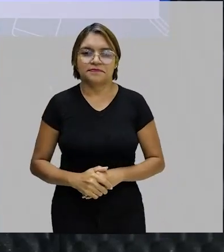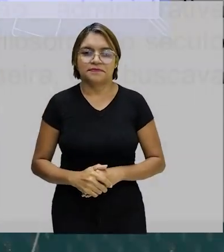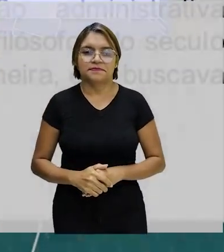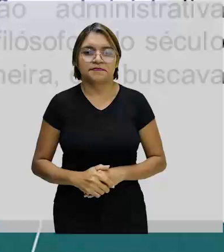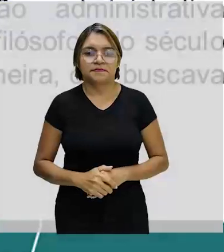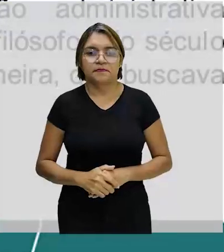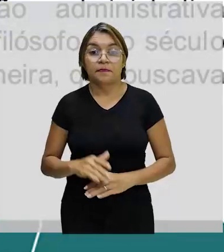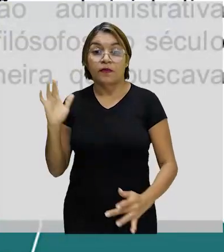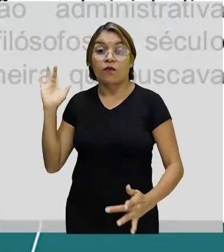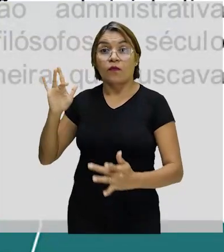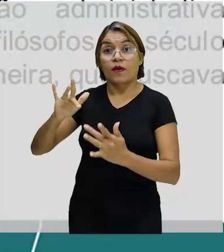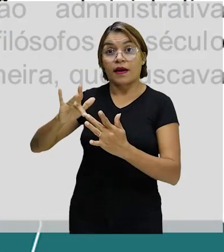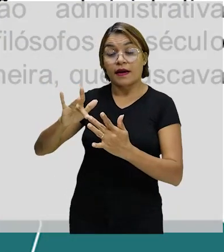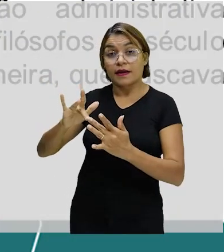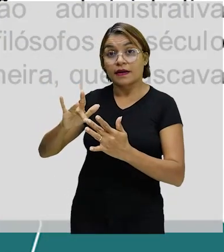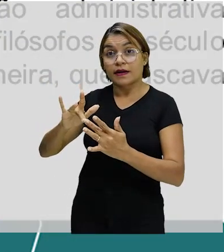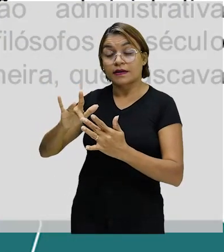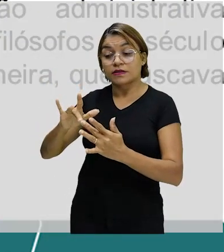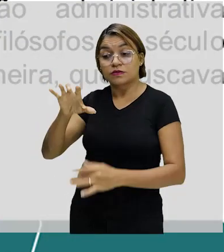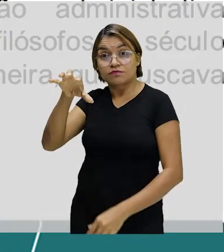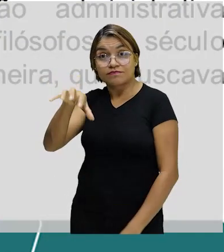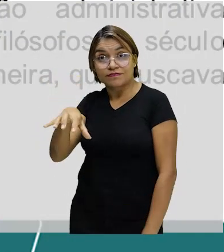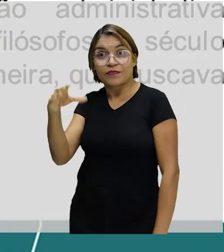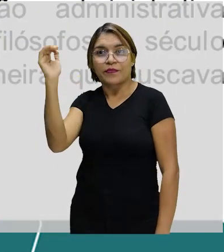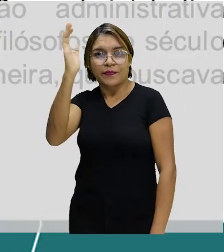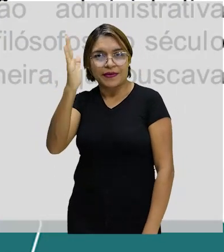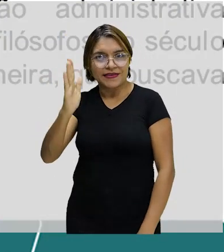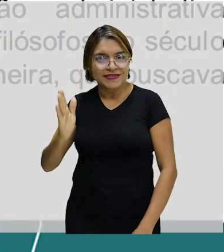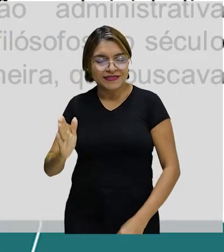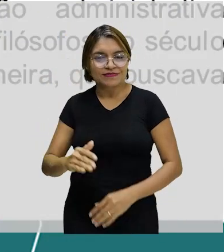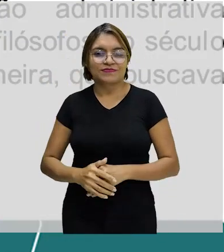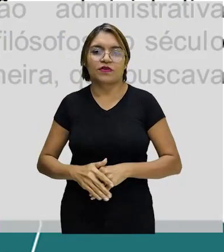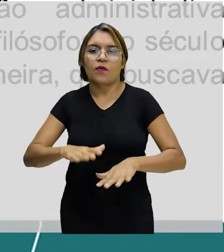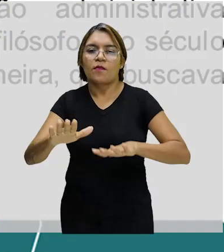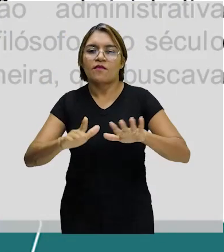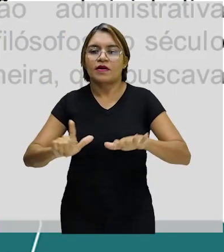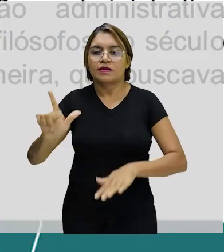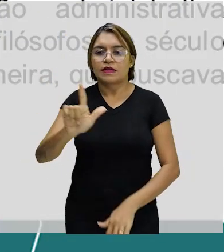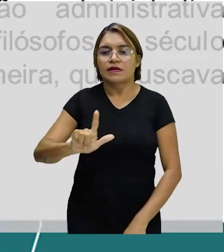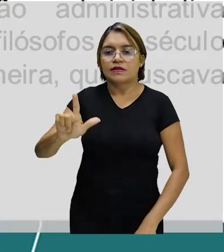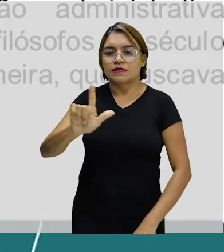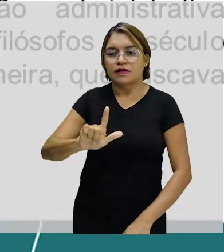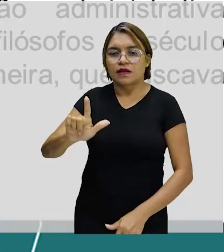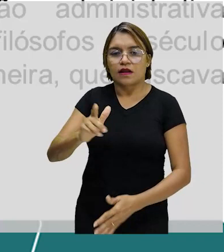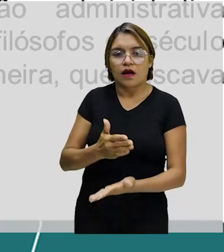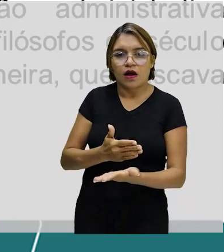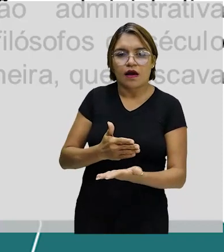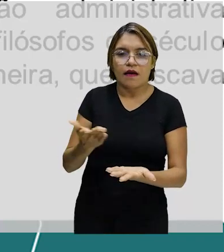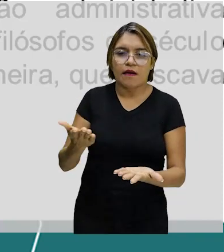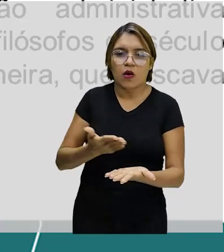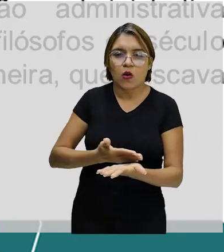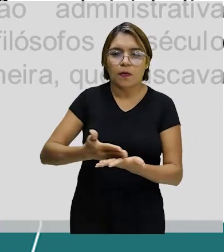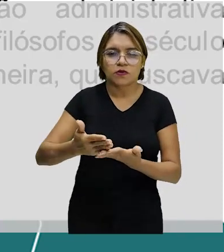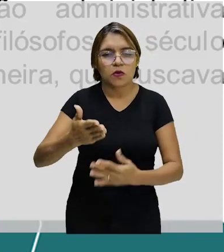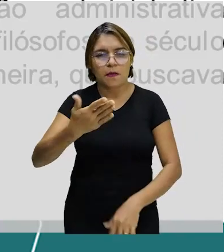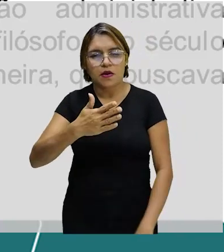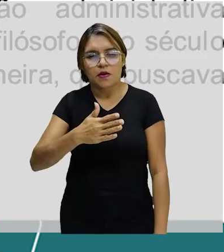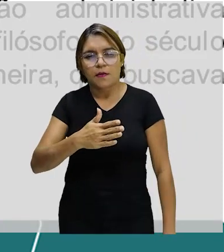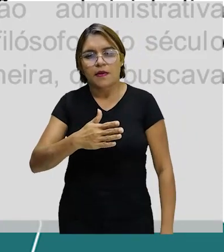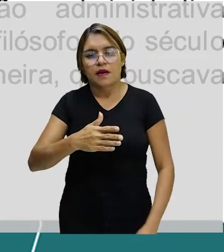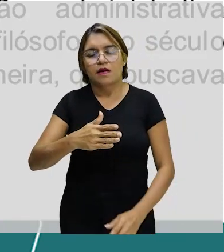O arcadismo no Brasil. O arcadismo no Brasil foi um movimento literário que ocorreu durante a segunda metade do século XVIII.